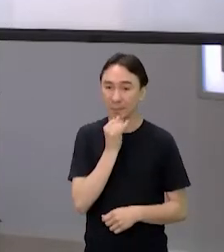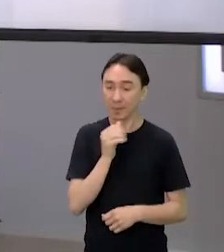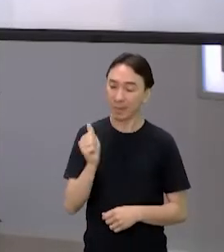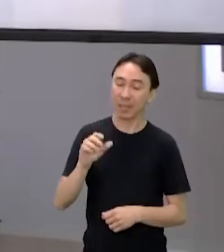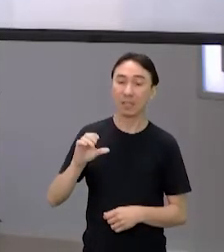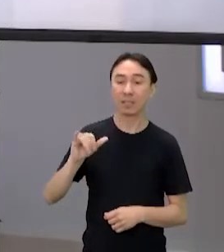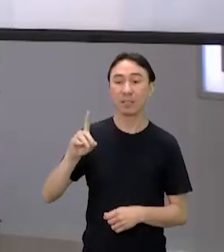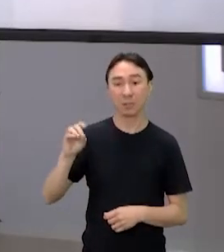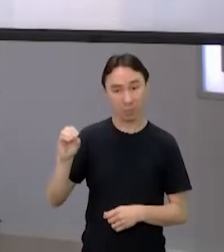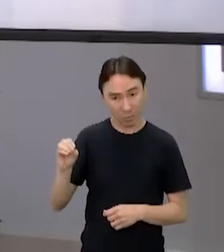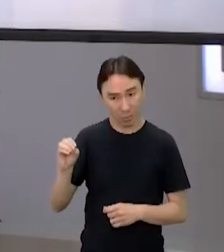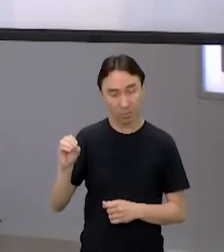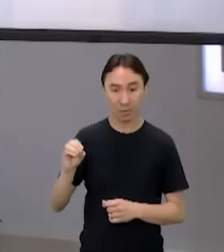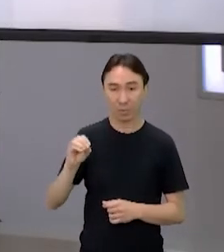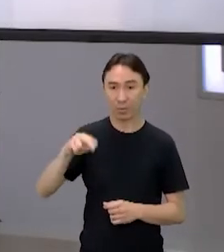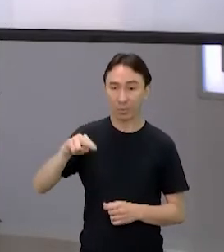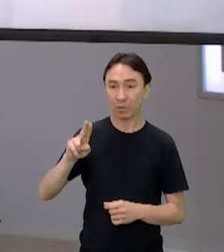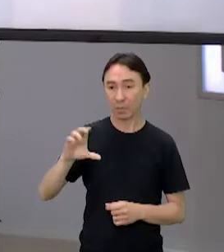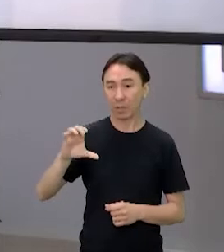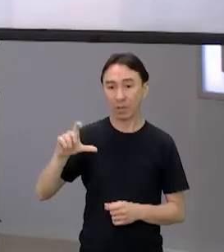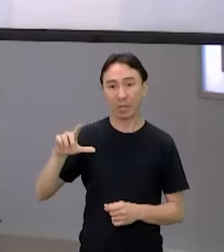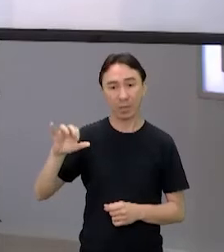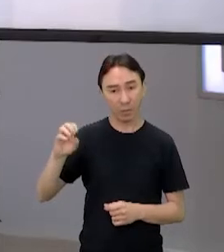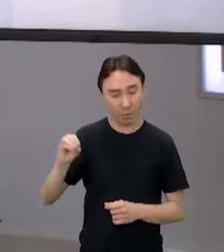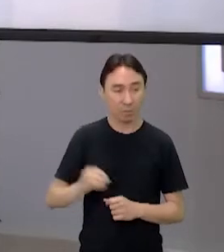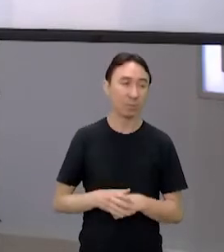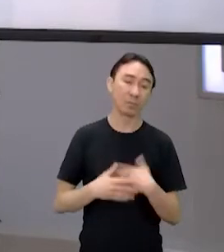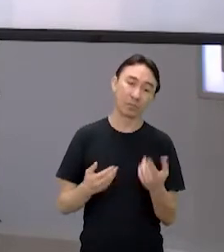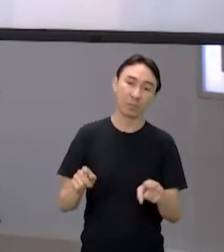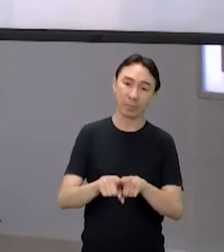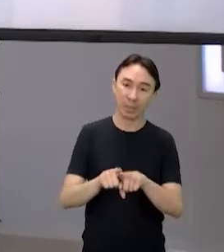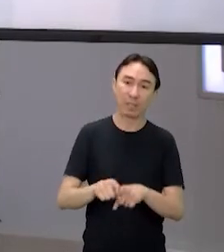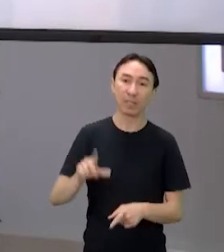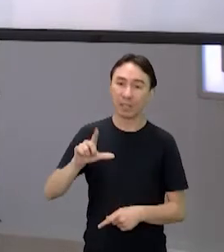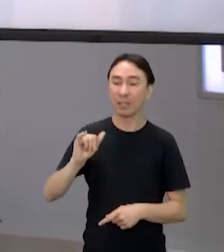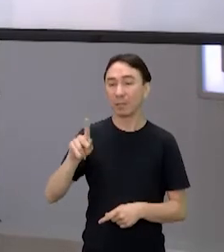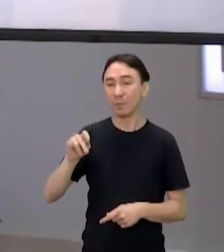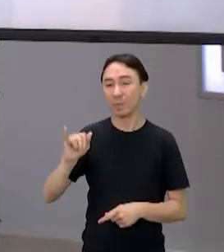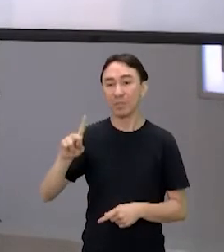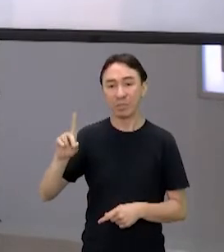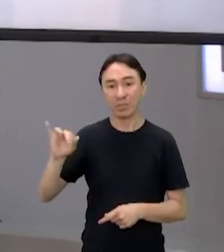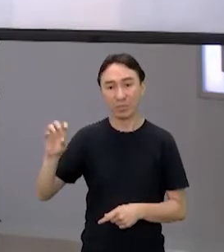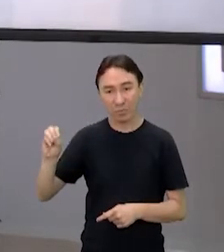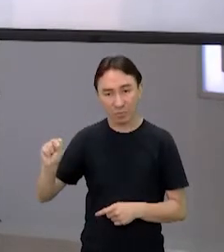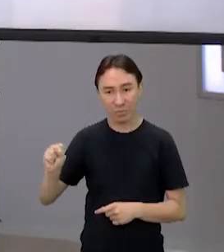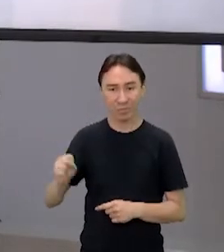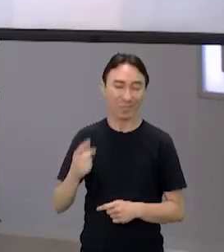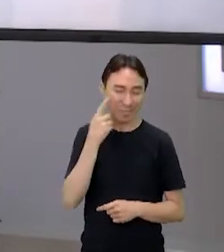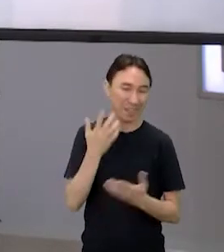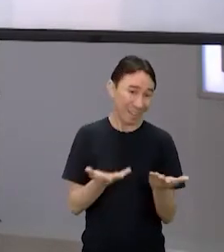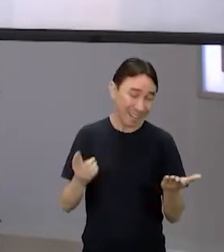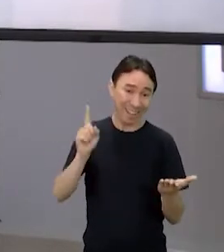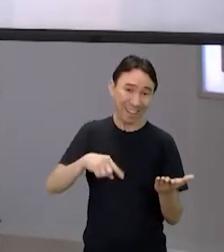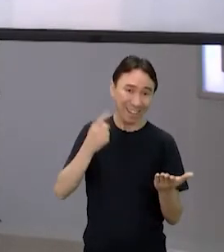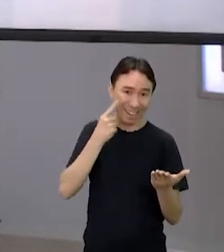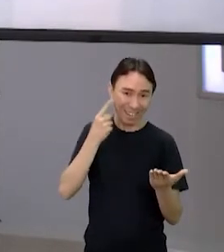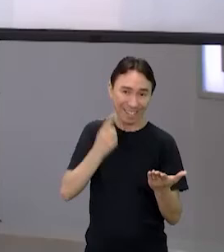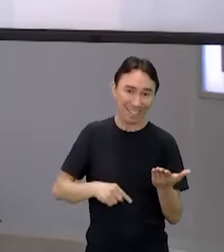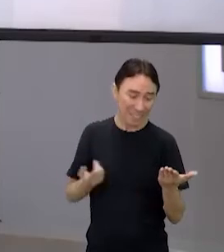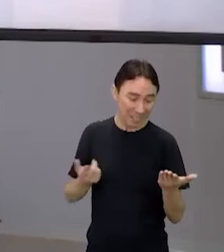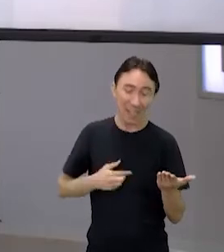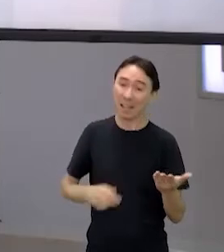exemplo os lipídios, né? Relembrando, o ácido nucleico é a principal composição do nosso